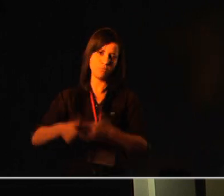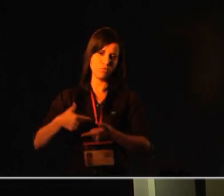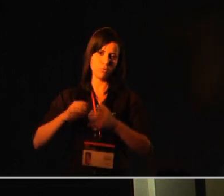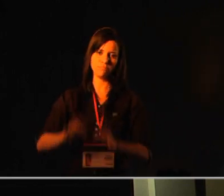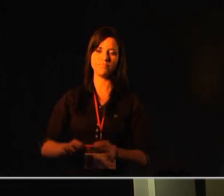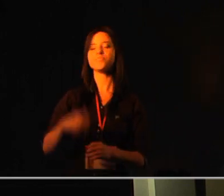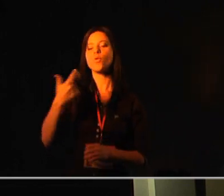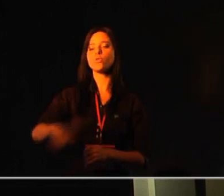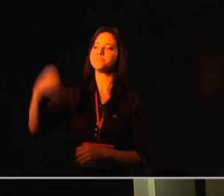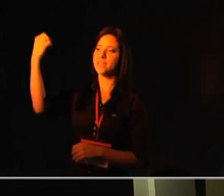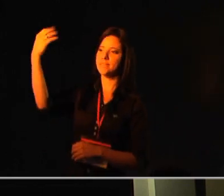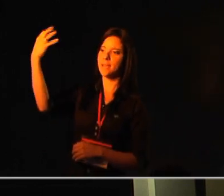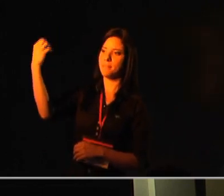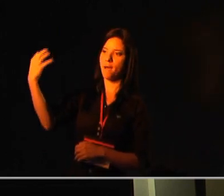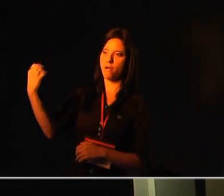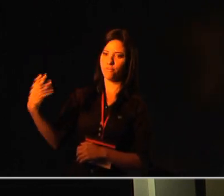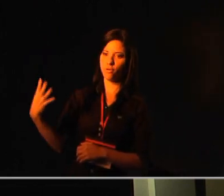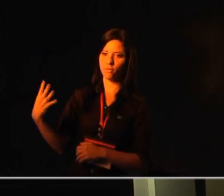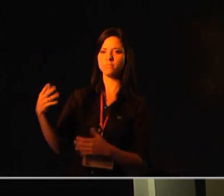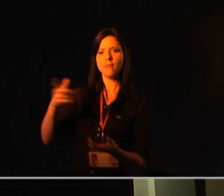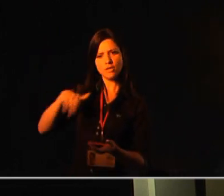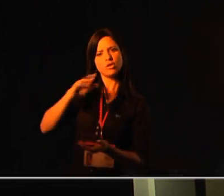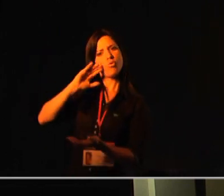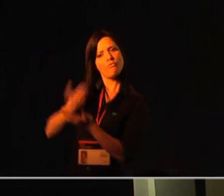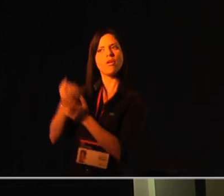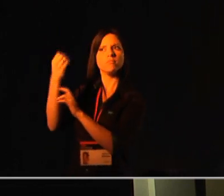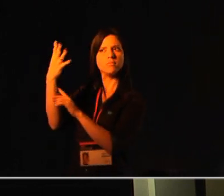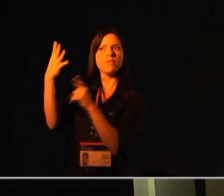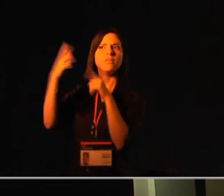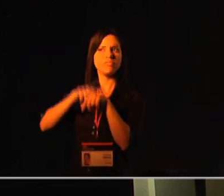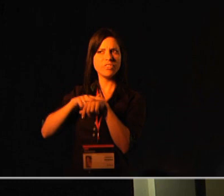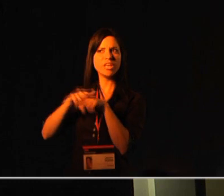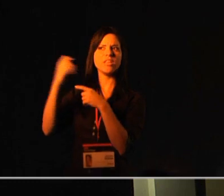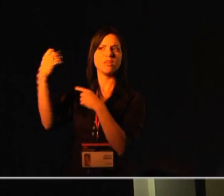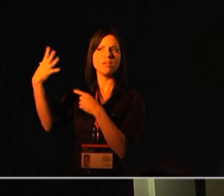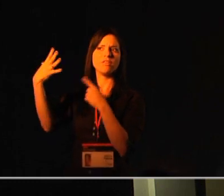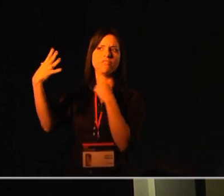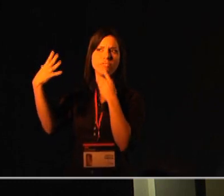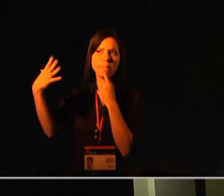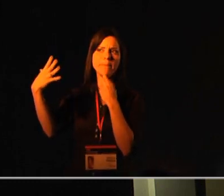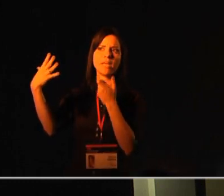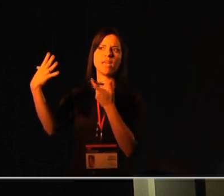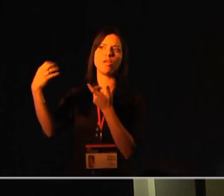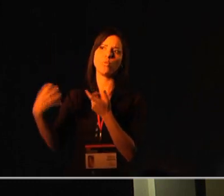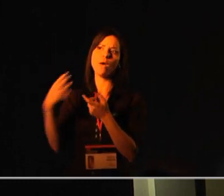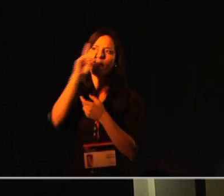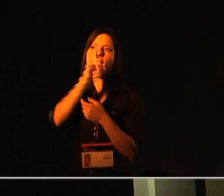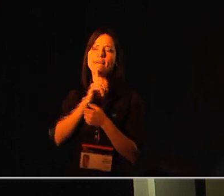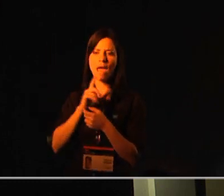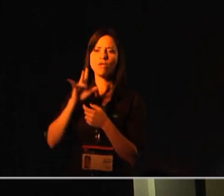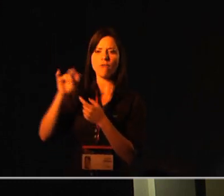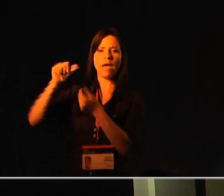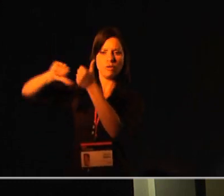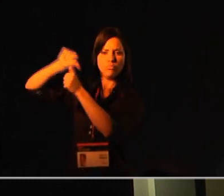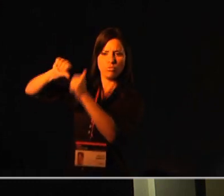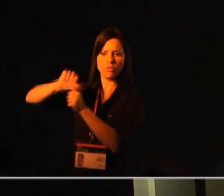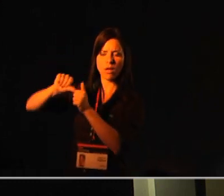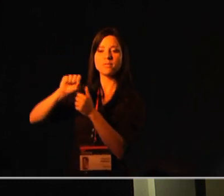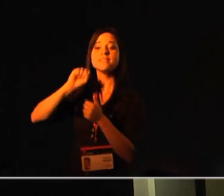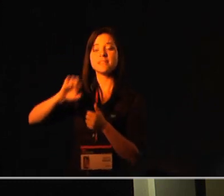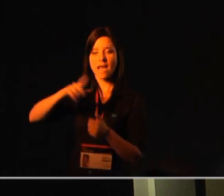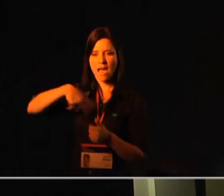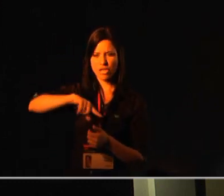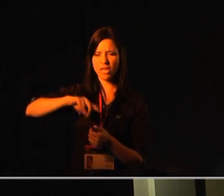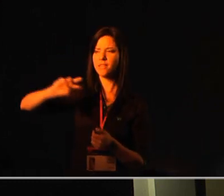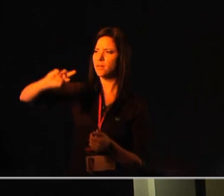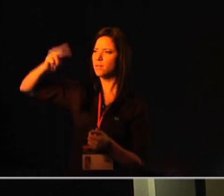É semáforo. A gente confia que o verde e o vermelho não vão, né, vai sincronizar. Se a gente fosse questionar o sinal